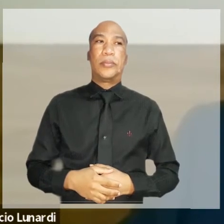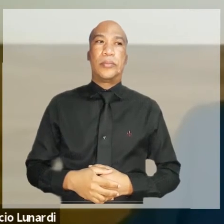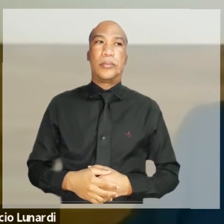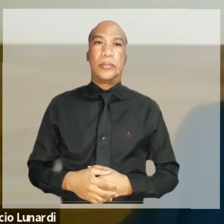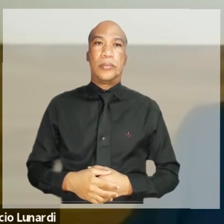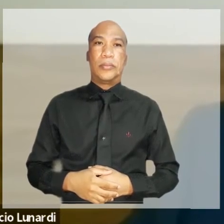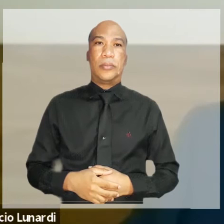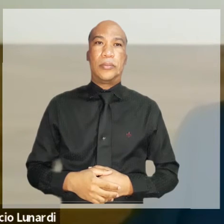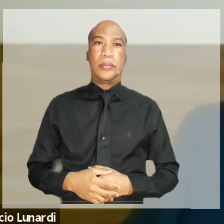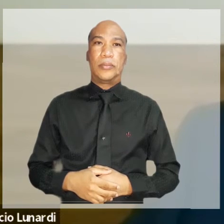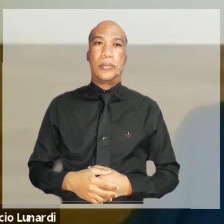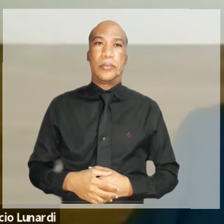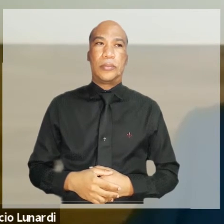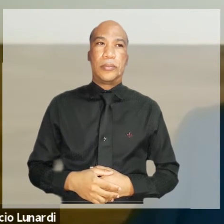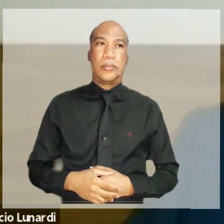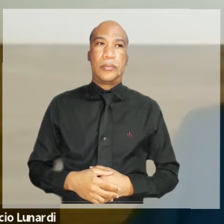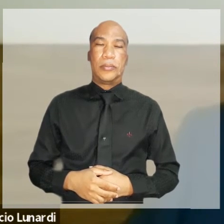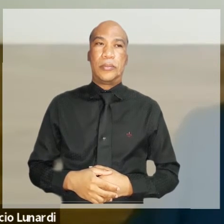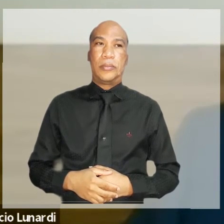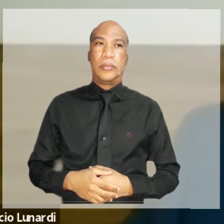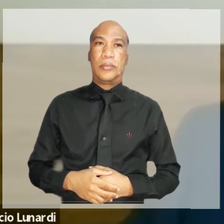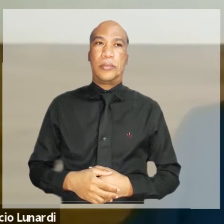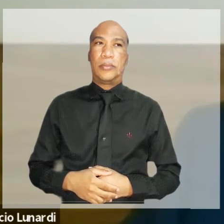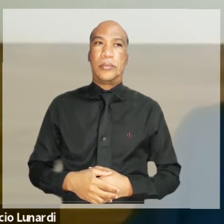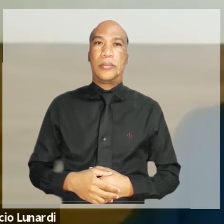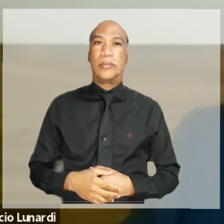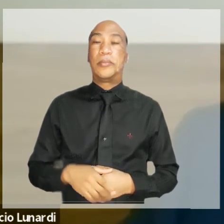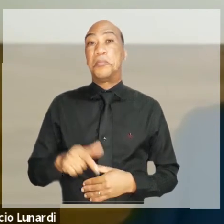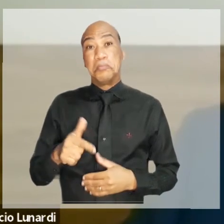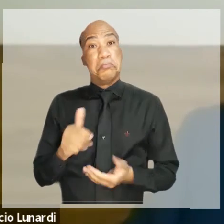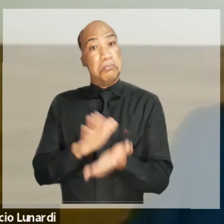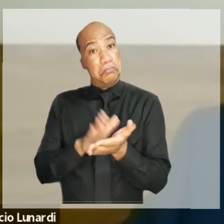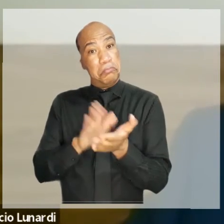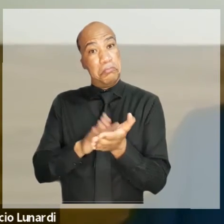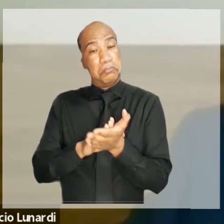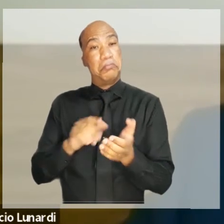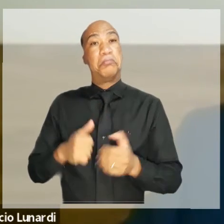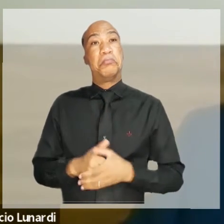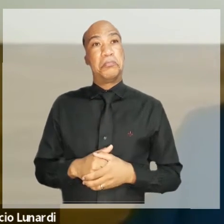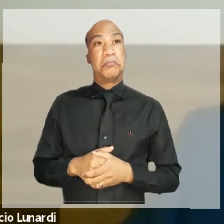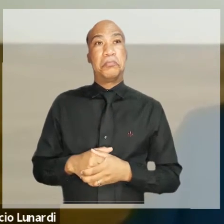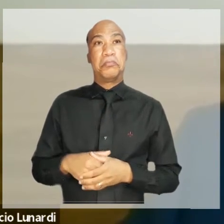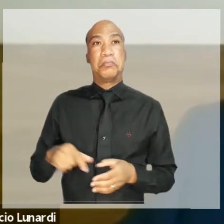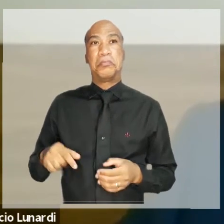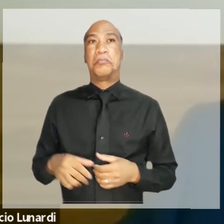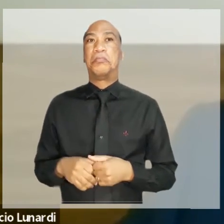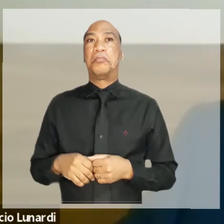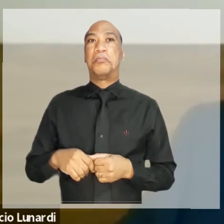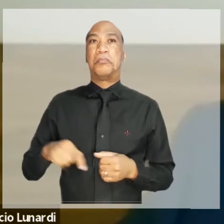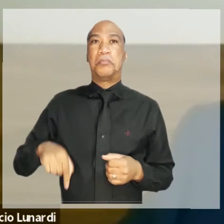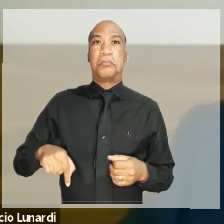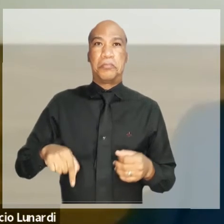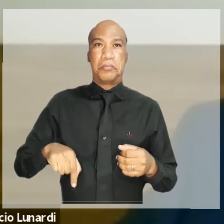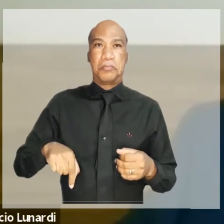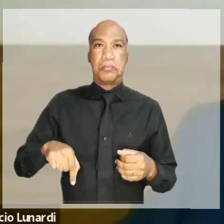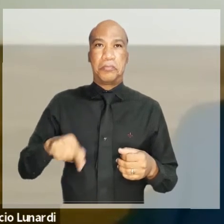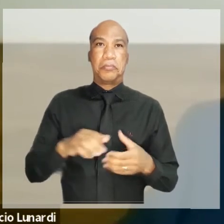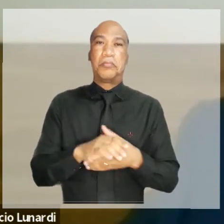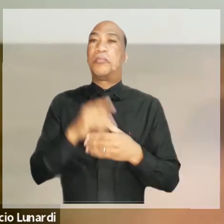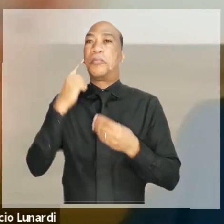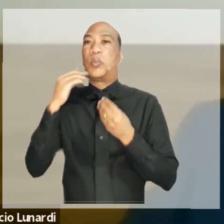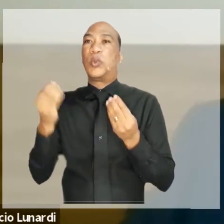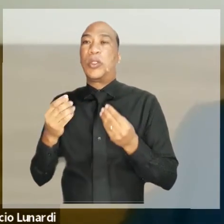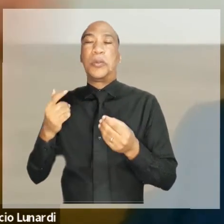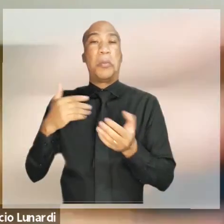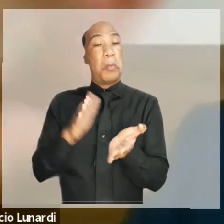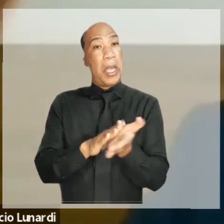a Marina Pena, né, parabéns, certamente estudarei os trabalhos do Dr. Ronaldo, muito bem, né? Mas assim,